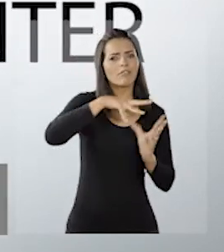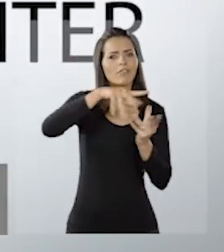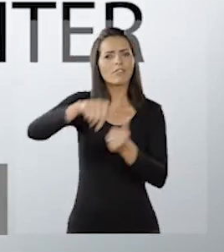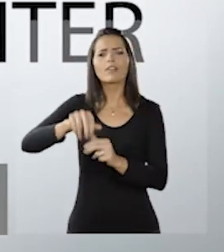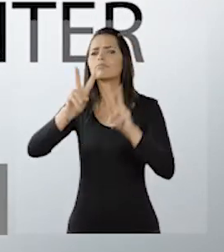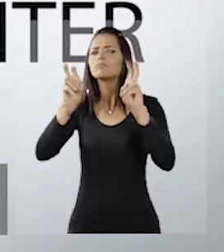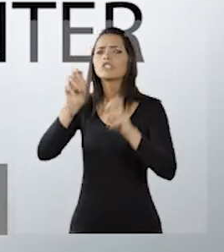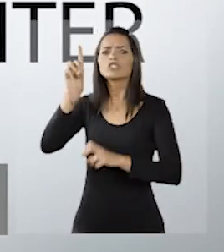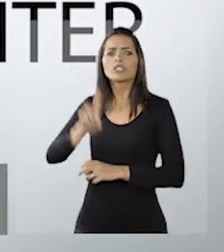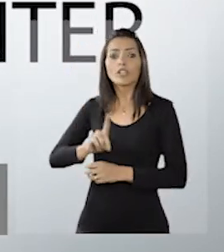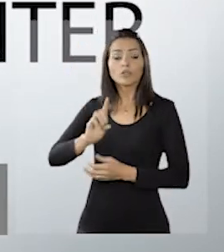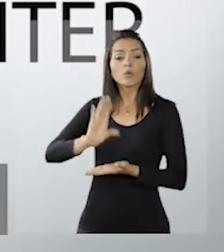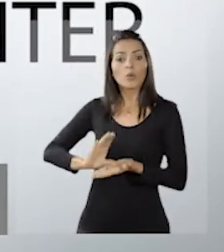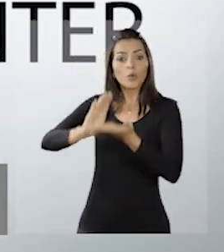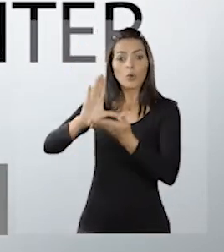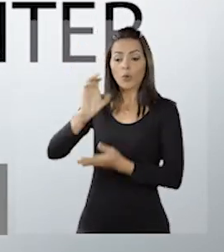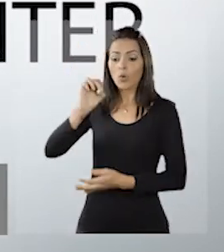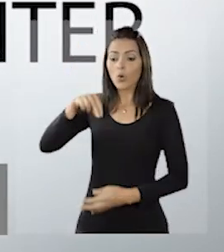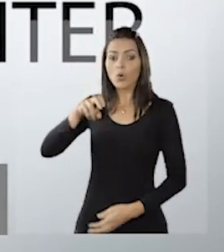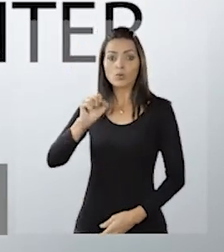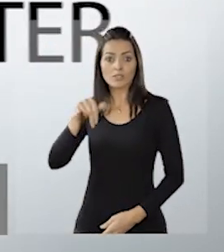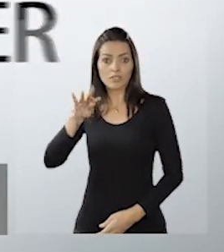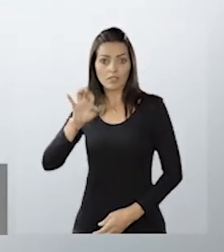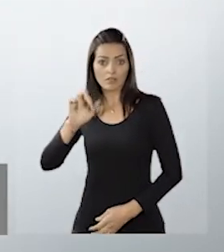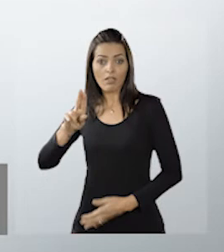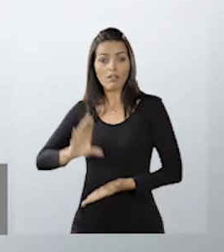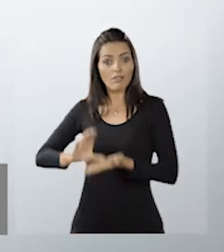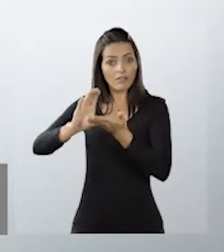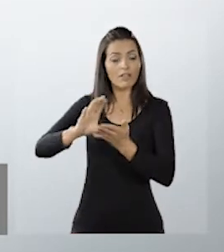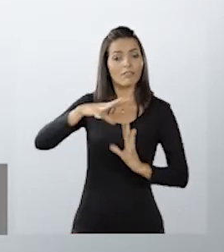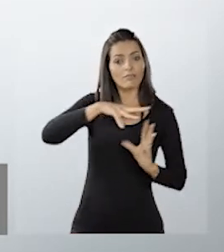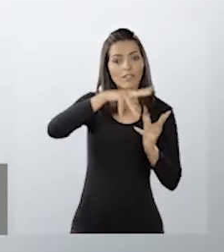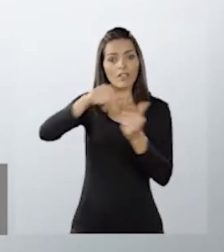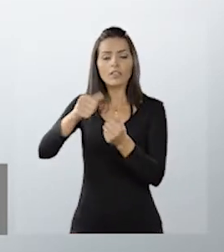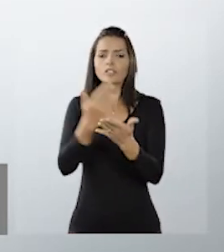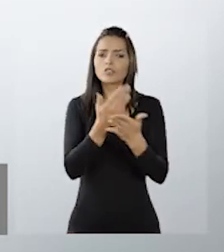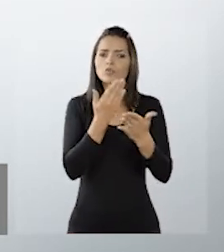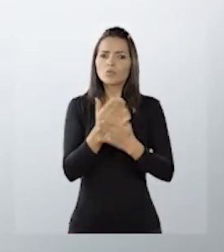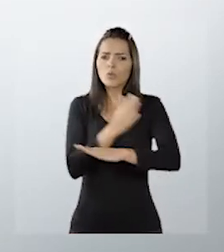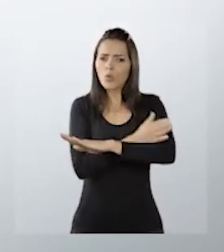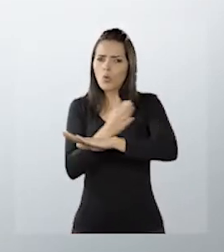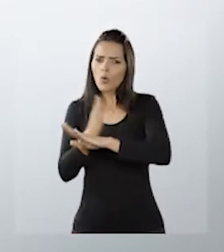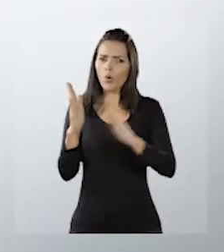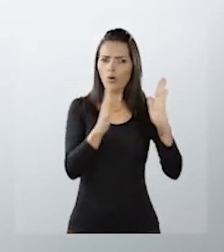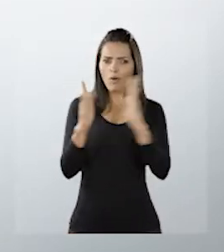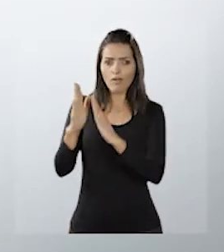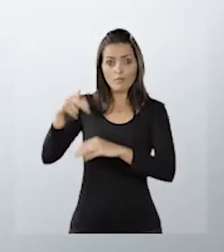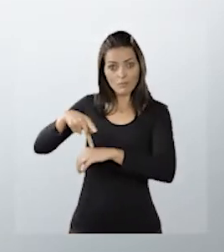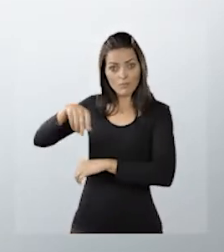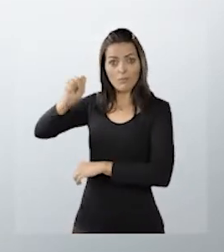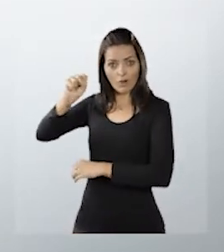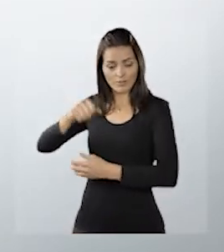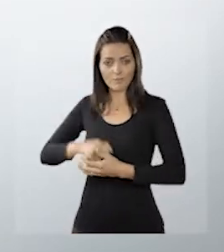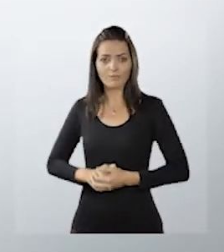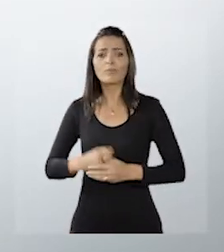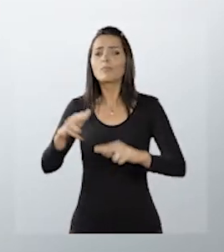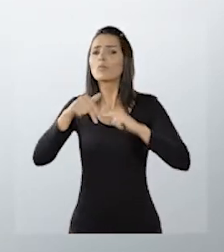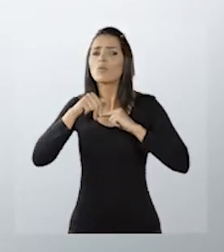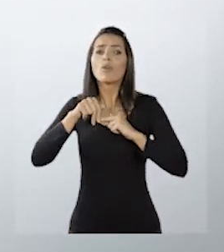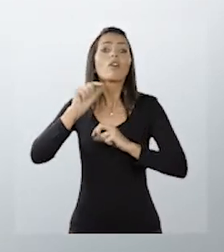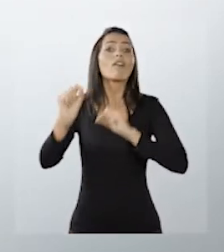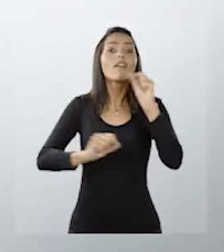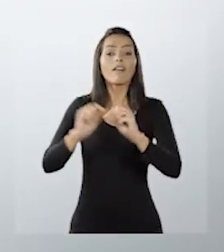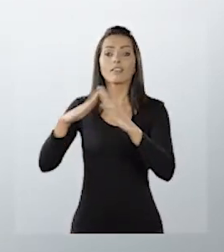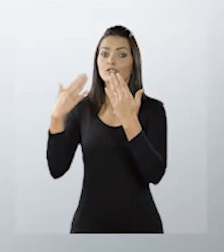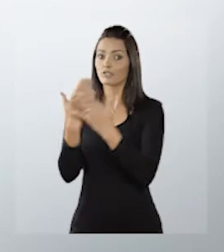do Simpósio Internacional de Direito do CONSINTER, o Conselho Internacional de Estudos Contemporâneos em